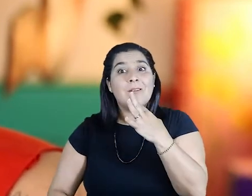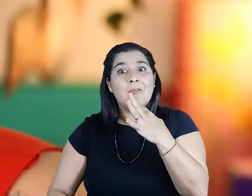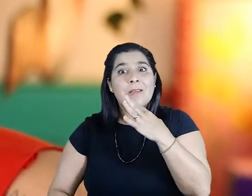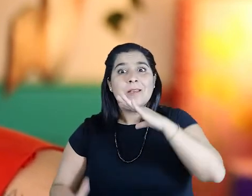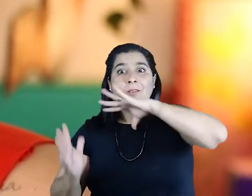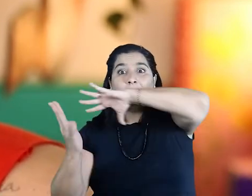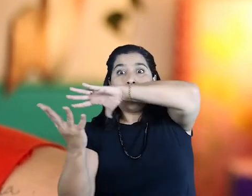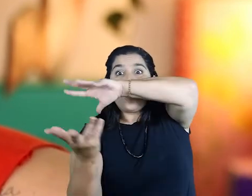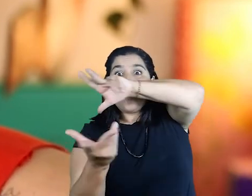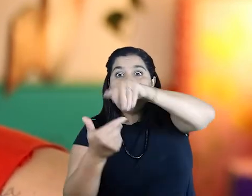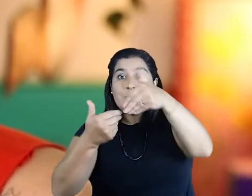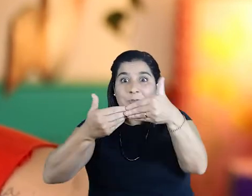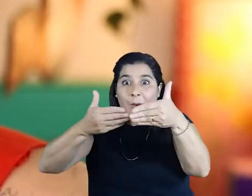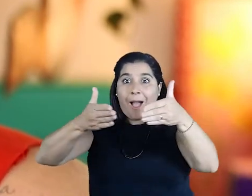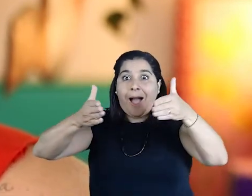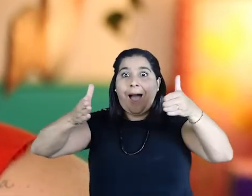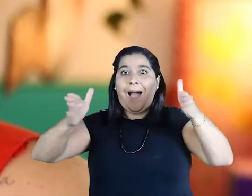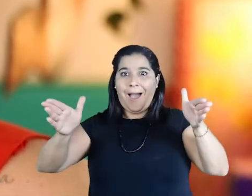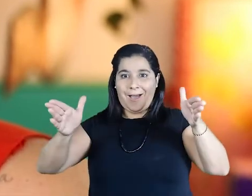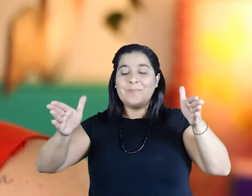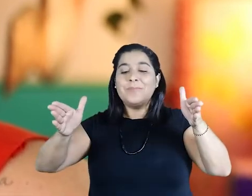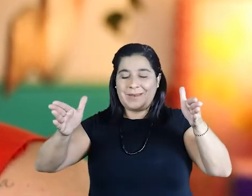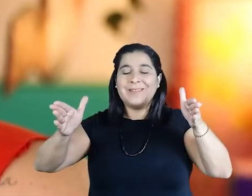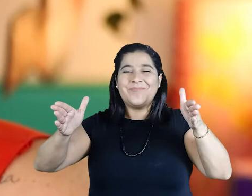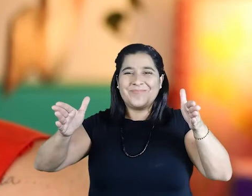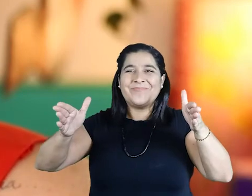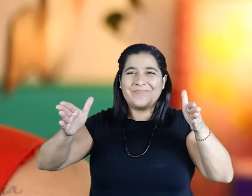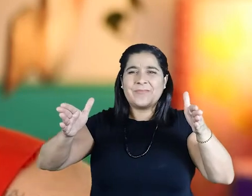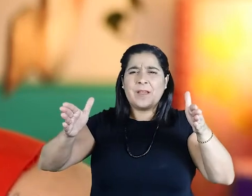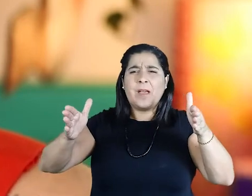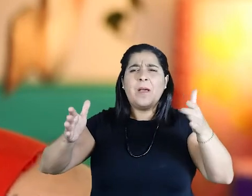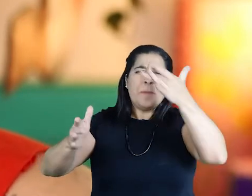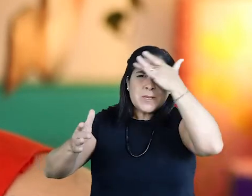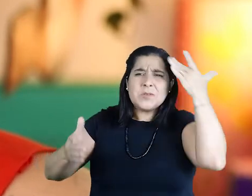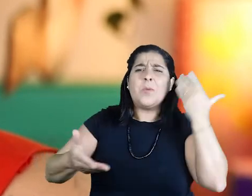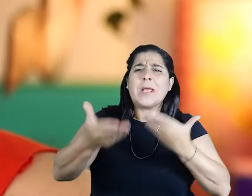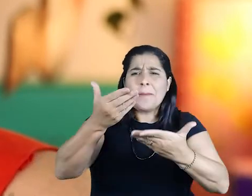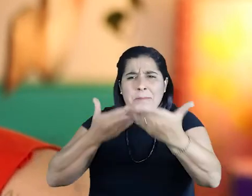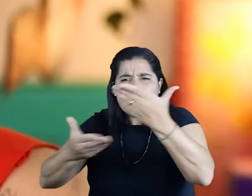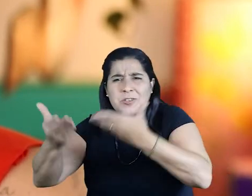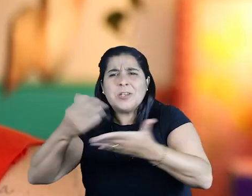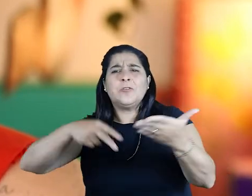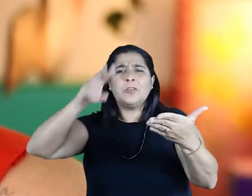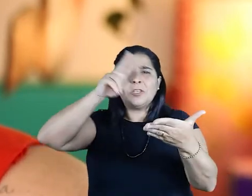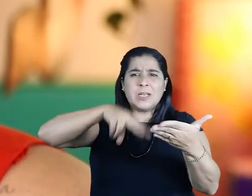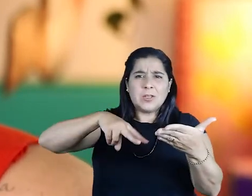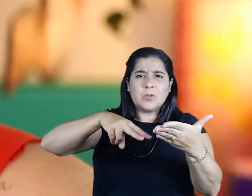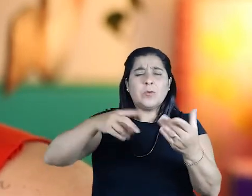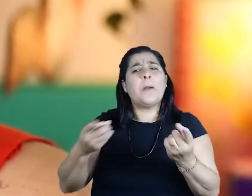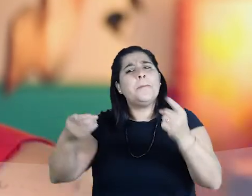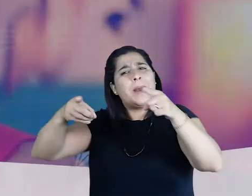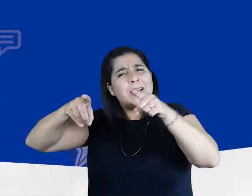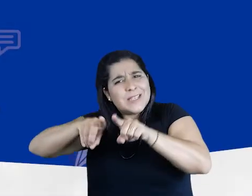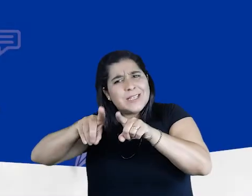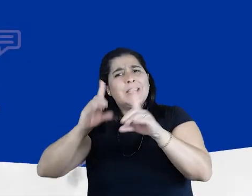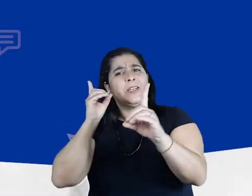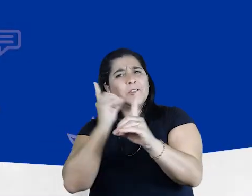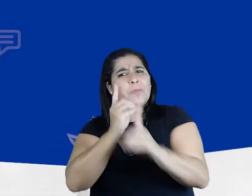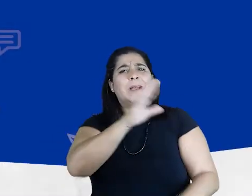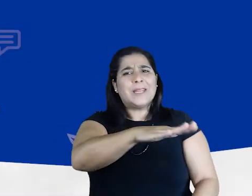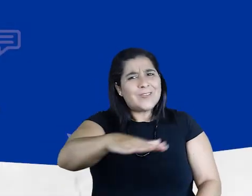prestes a se abrir em sentidos novos diante de nós. Mediador, mediadora, seja parceiro nessas